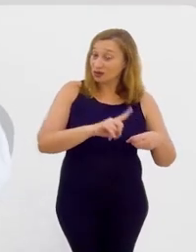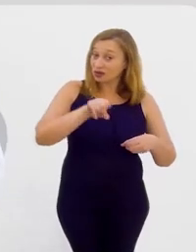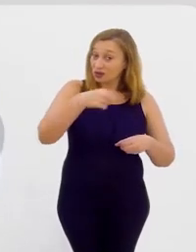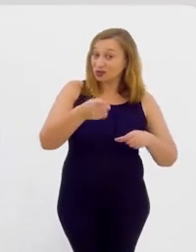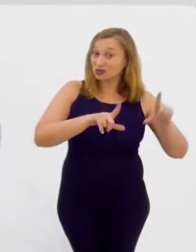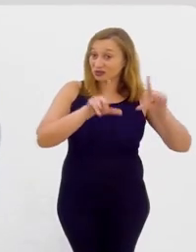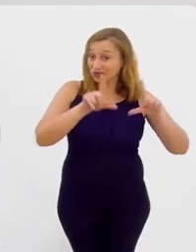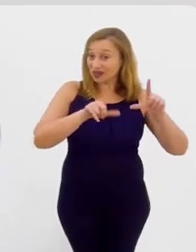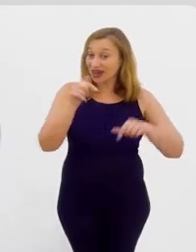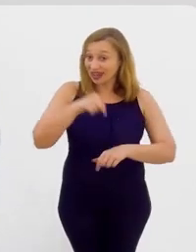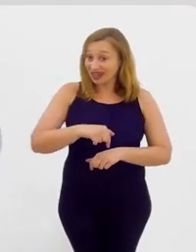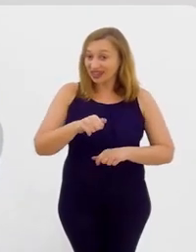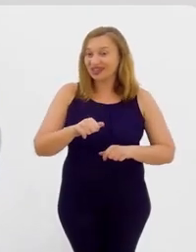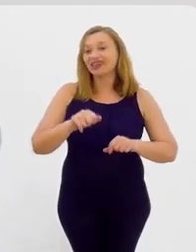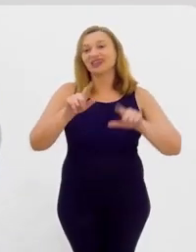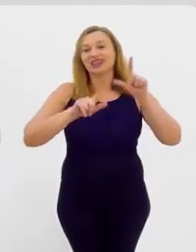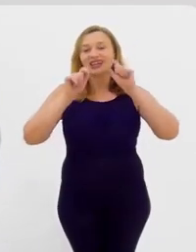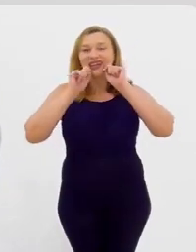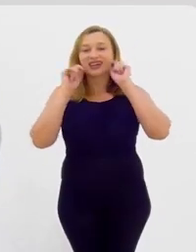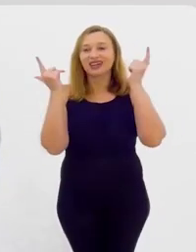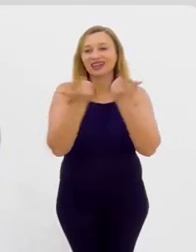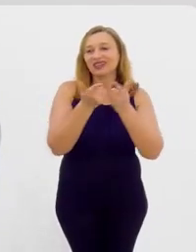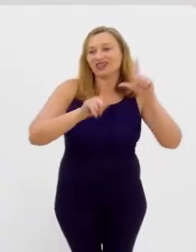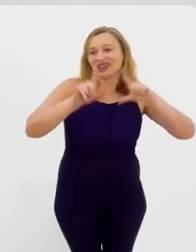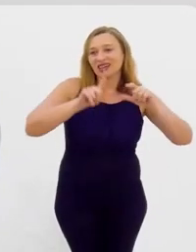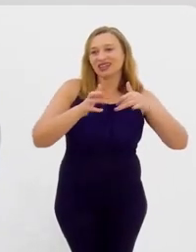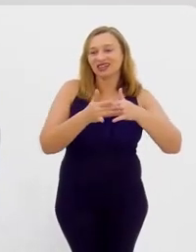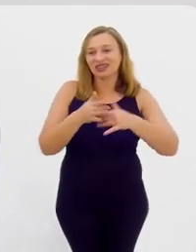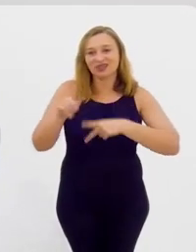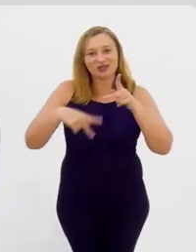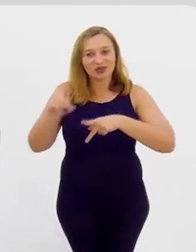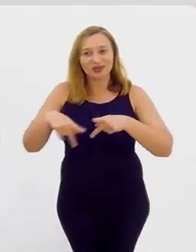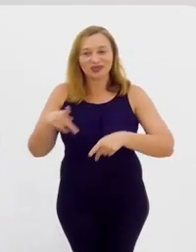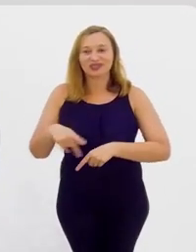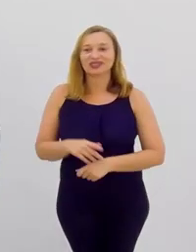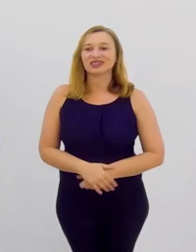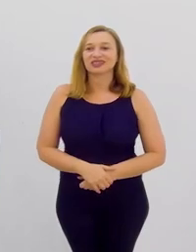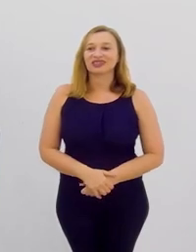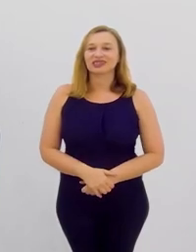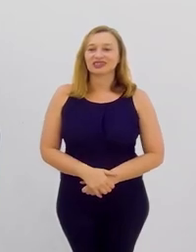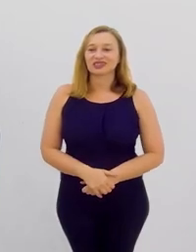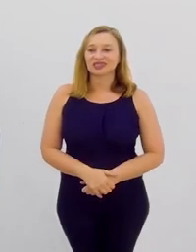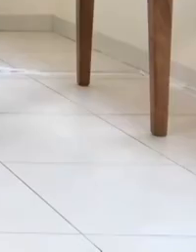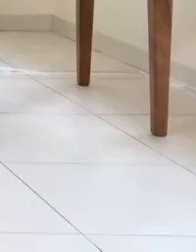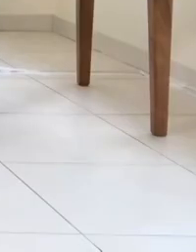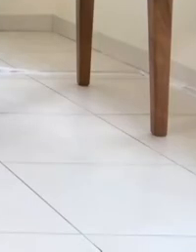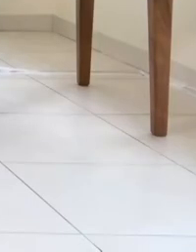Estaremos de volta no próximo programa, aqui na TV Alerj, canal do Povo.